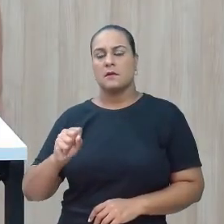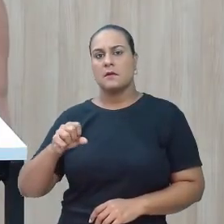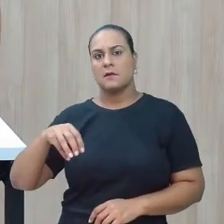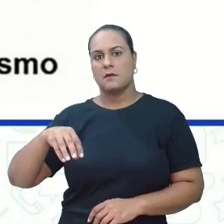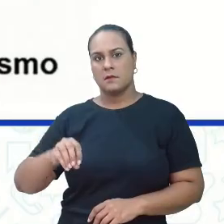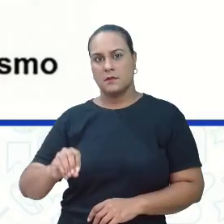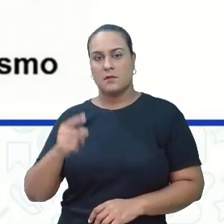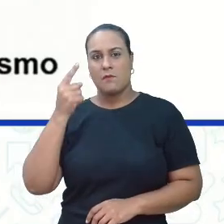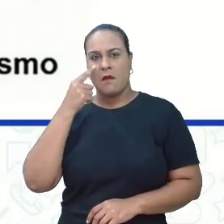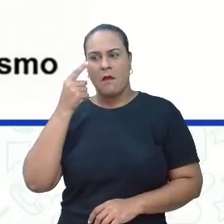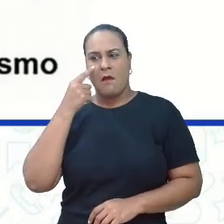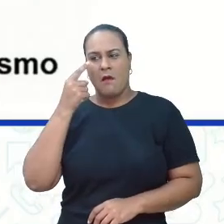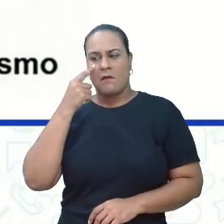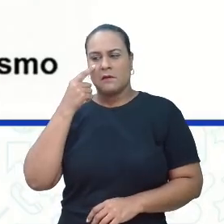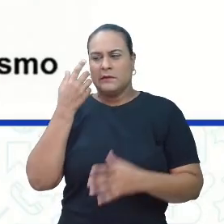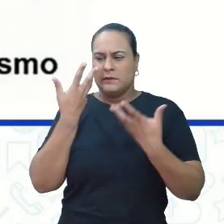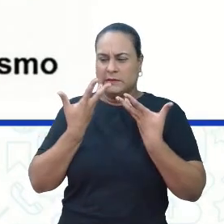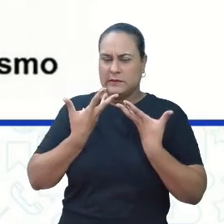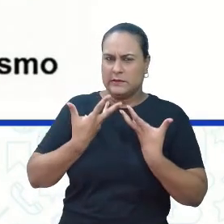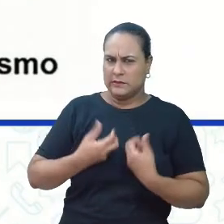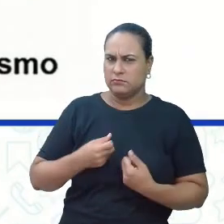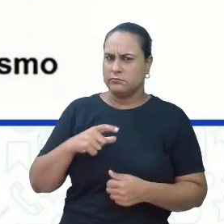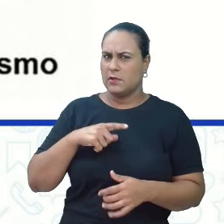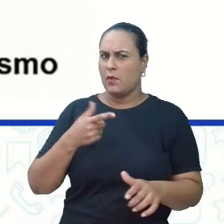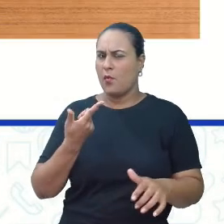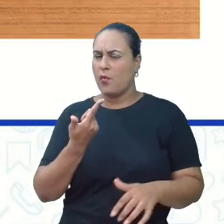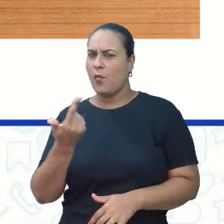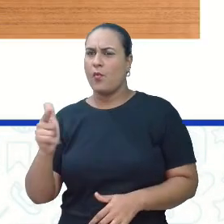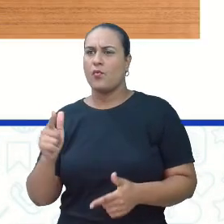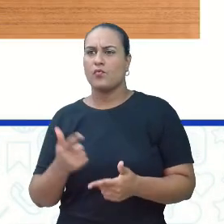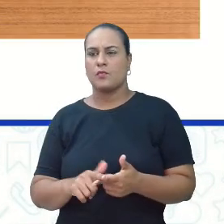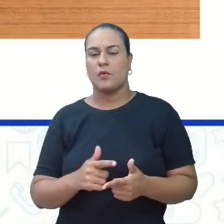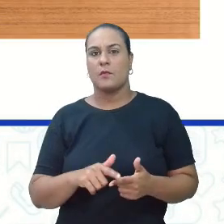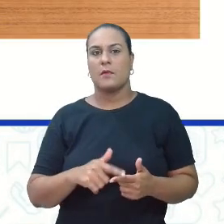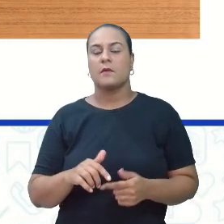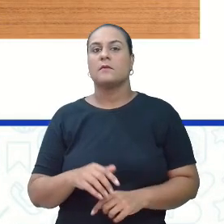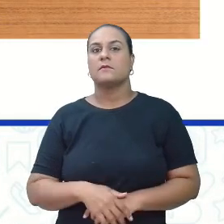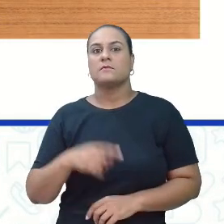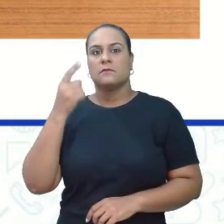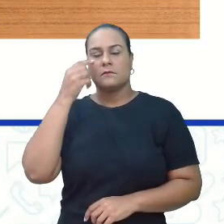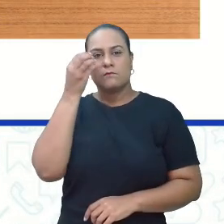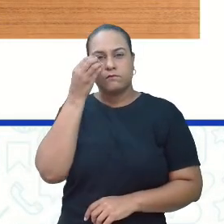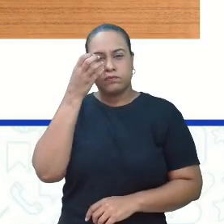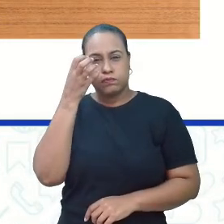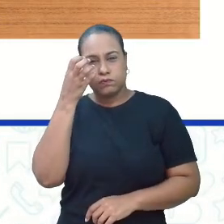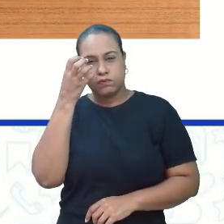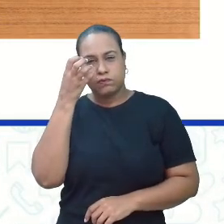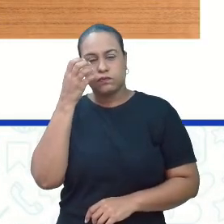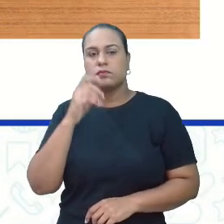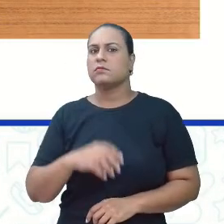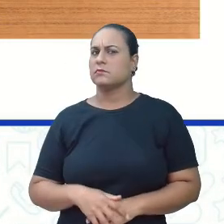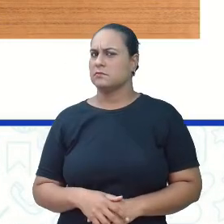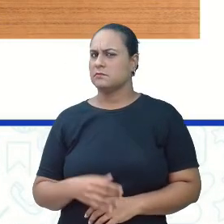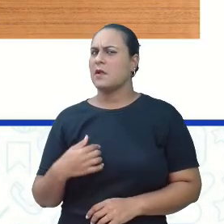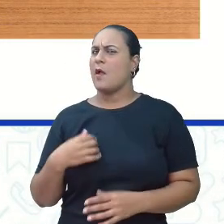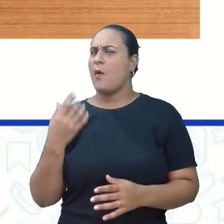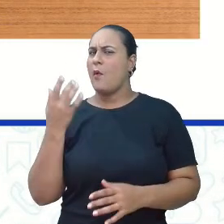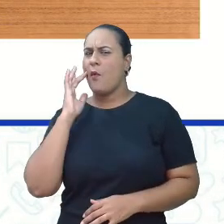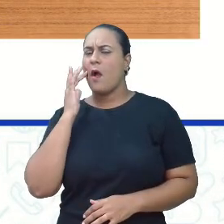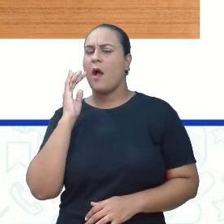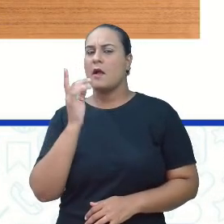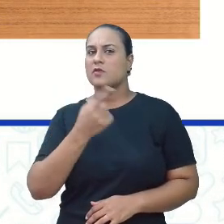vista cansada. Existem outros problemas, gente, né? Existe a conjuntivite, eu acho que muitos de vocês, que é